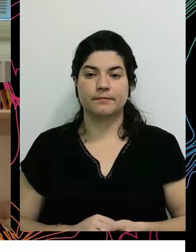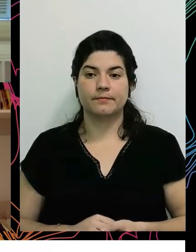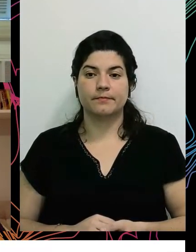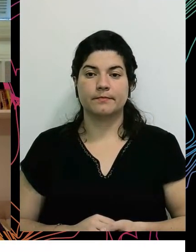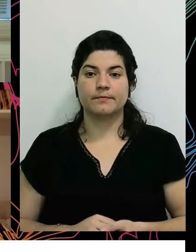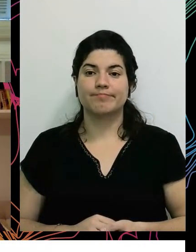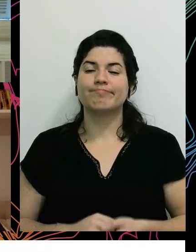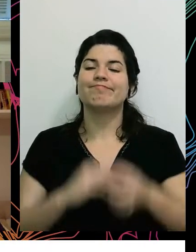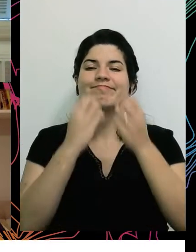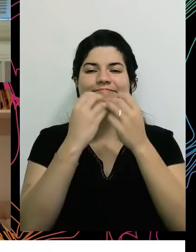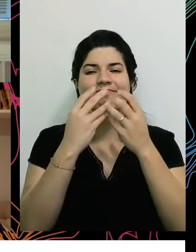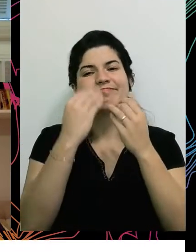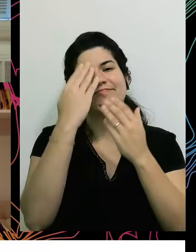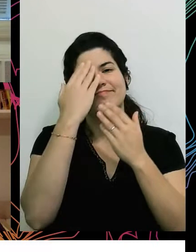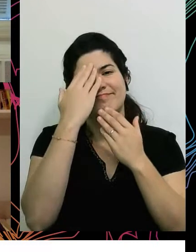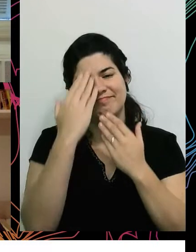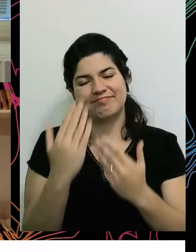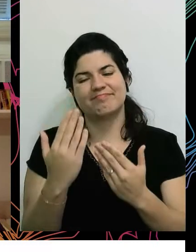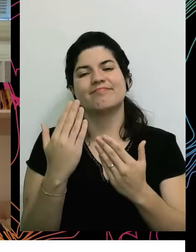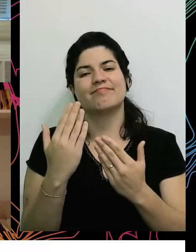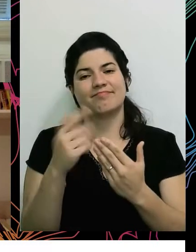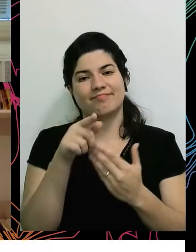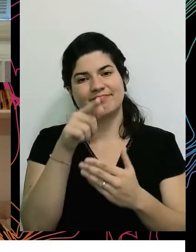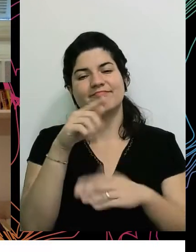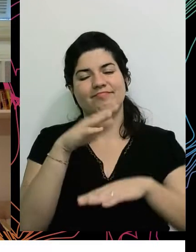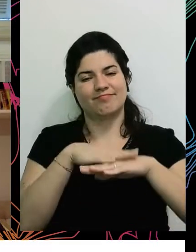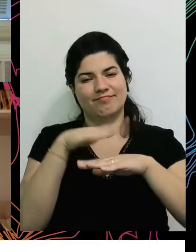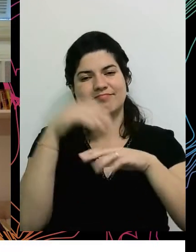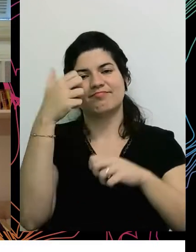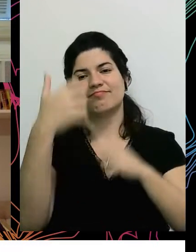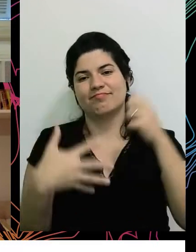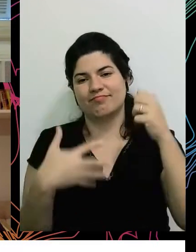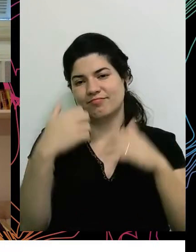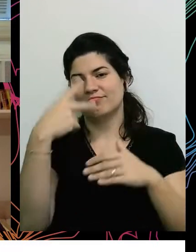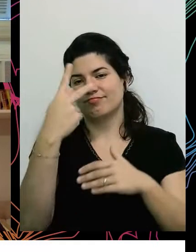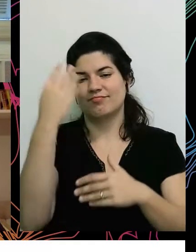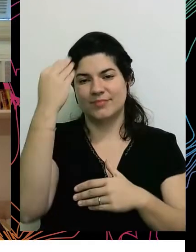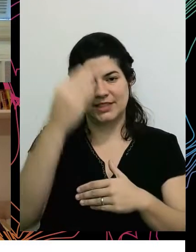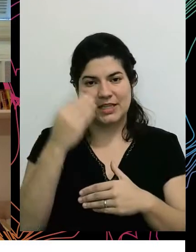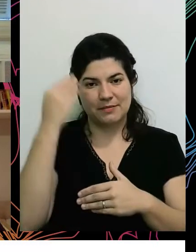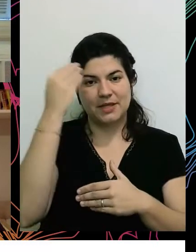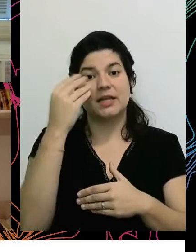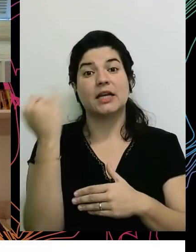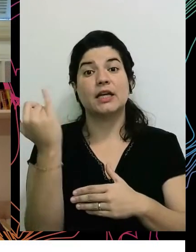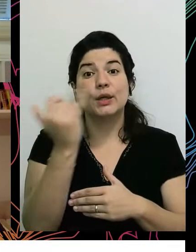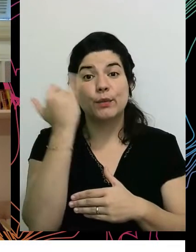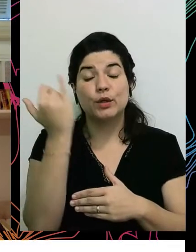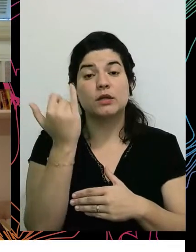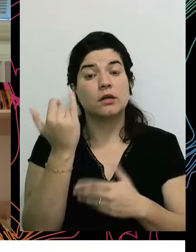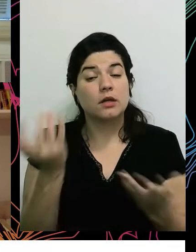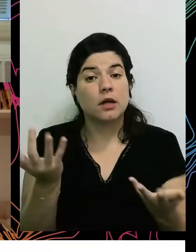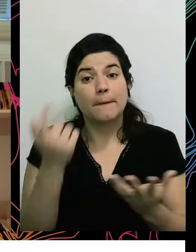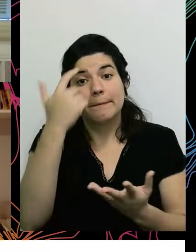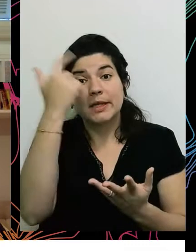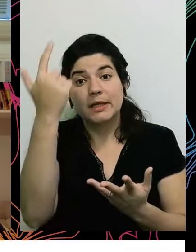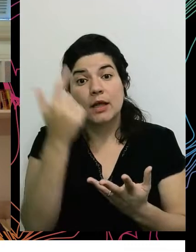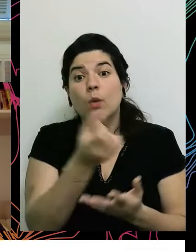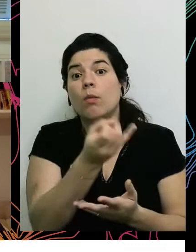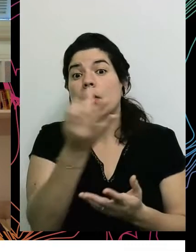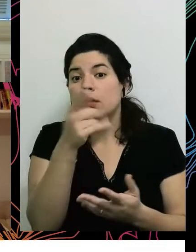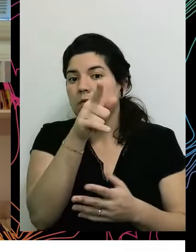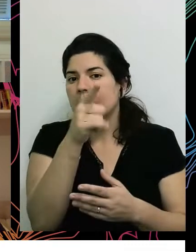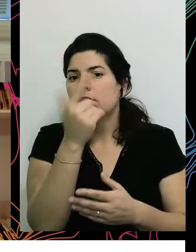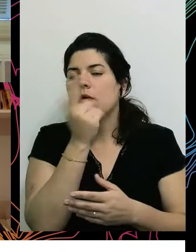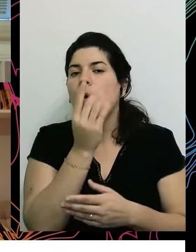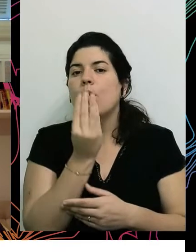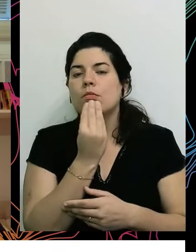Muito obrigada, Carla, por compartilhar com a gente essa trajetória super importante. Imagina quantas portas você não abriu, né,